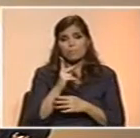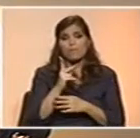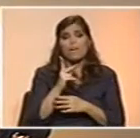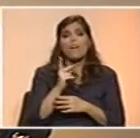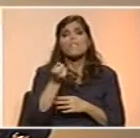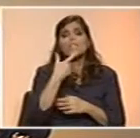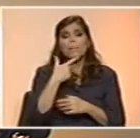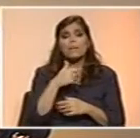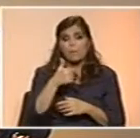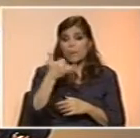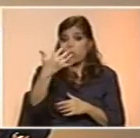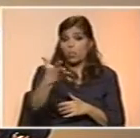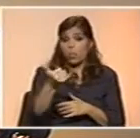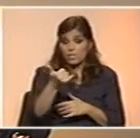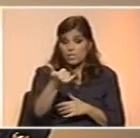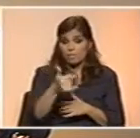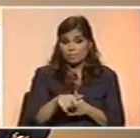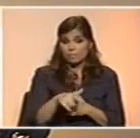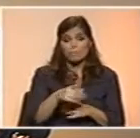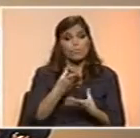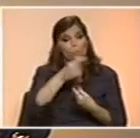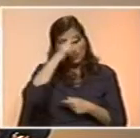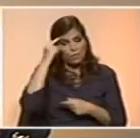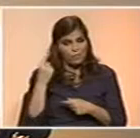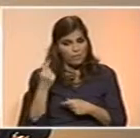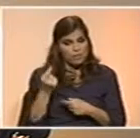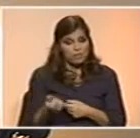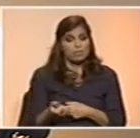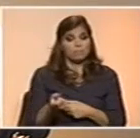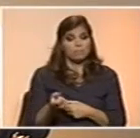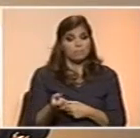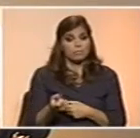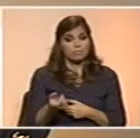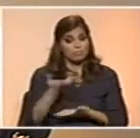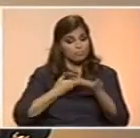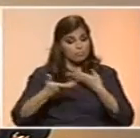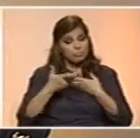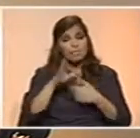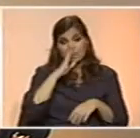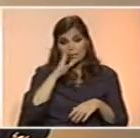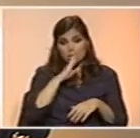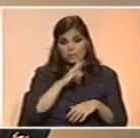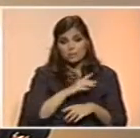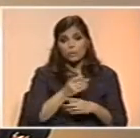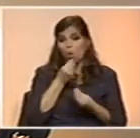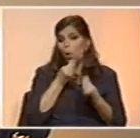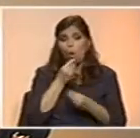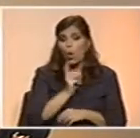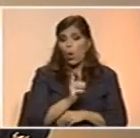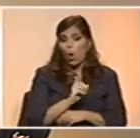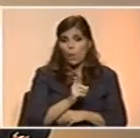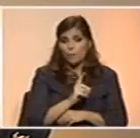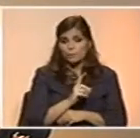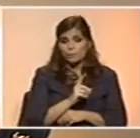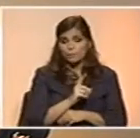B12, que é muito difícil de repor quando se restringe completamente os alimentos de